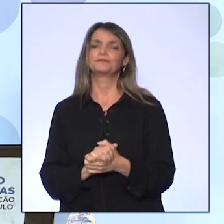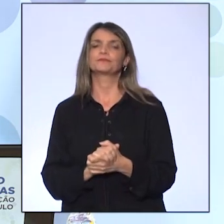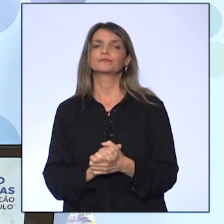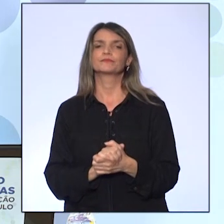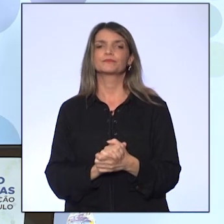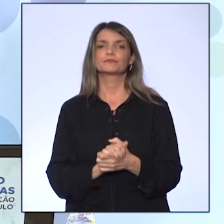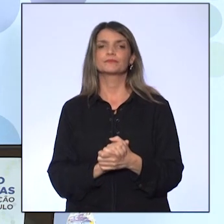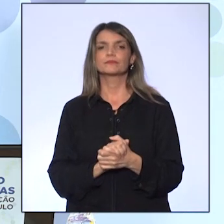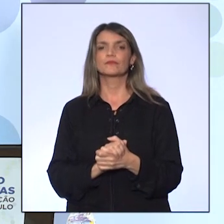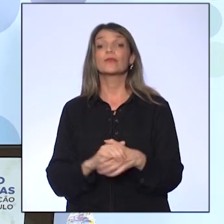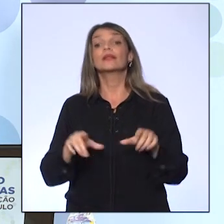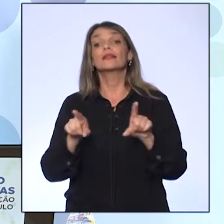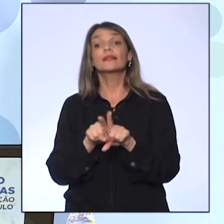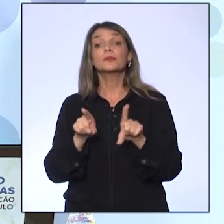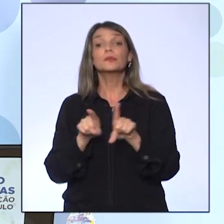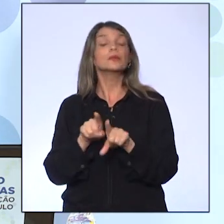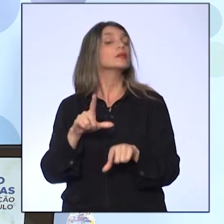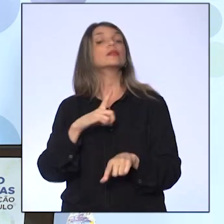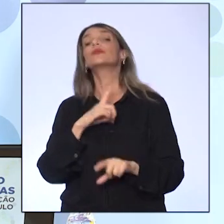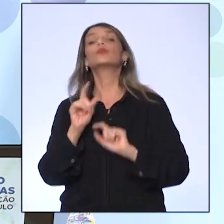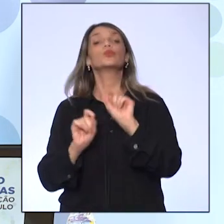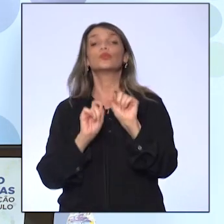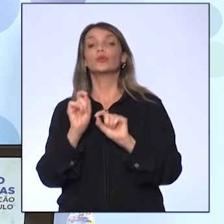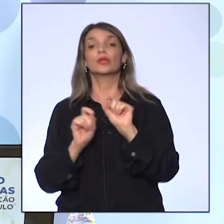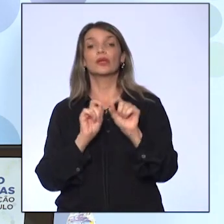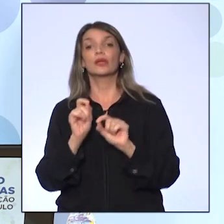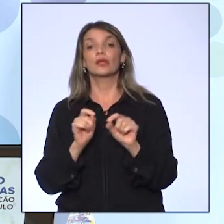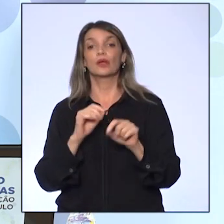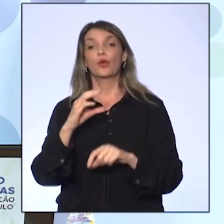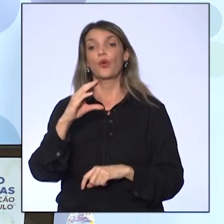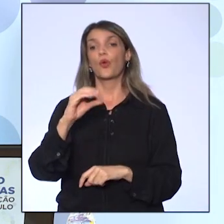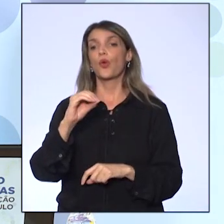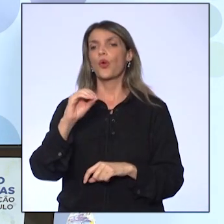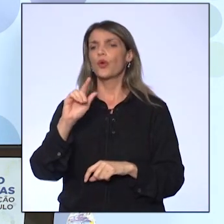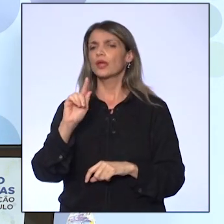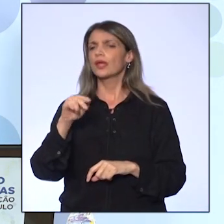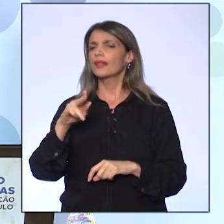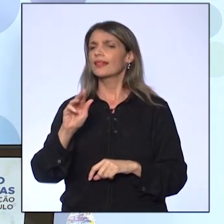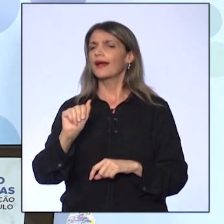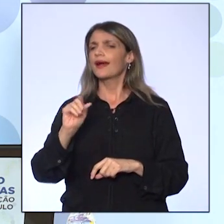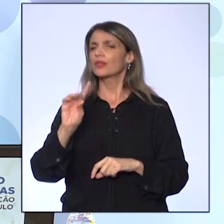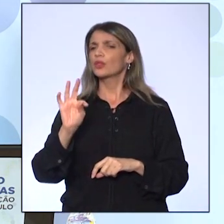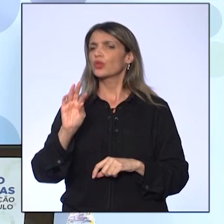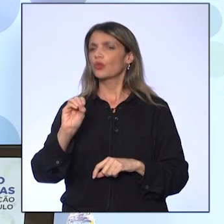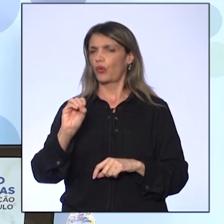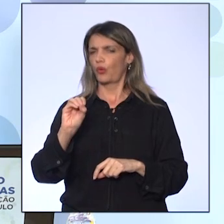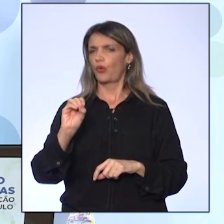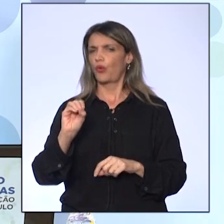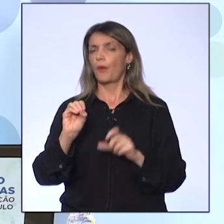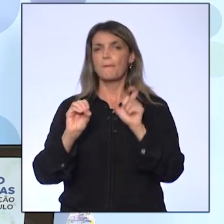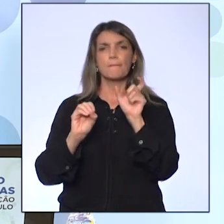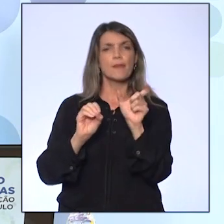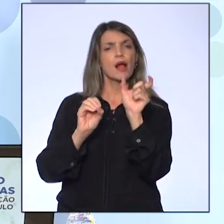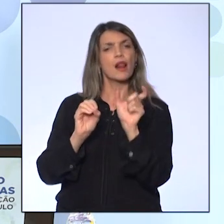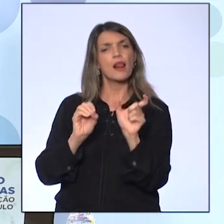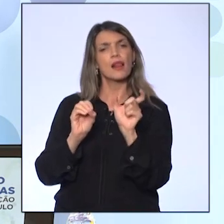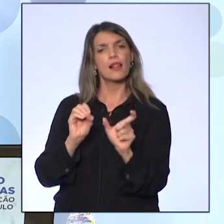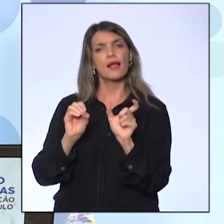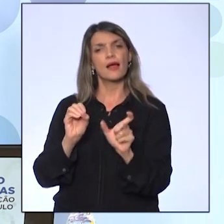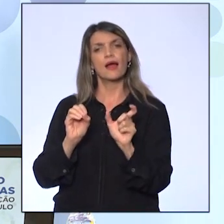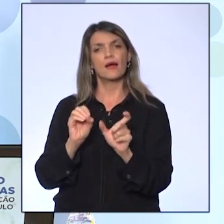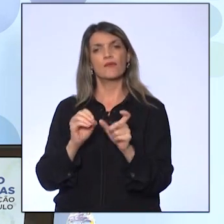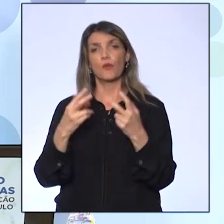justaposição. E também nós temos o quê? Os cognatos. O que são os cognatos? São palavras que têm o